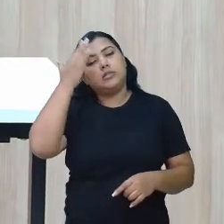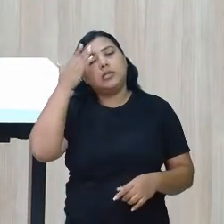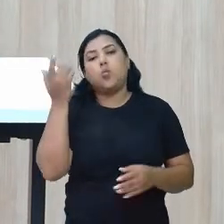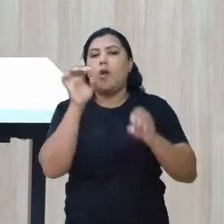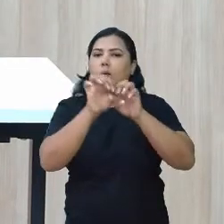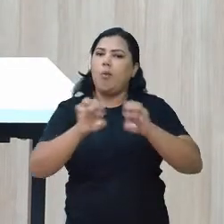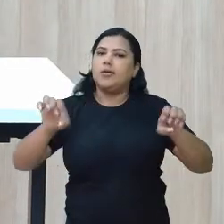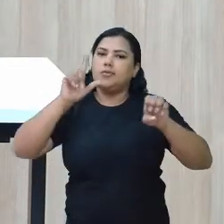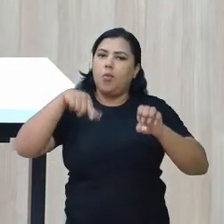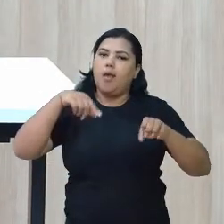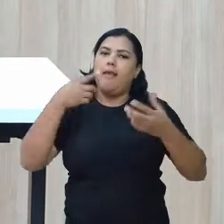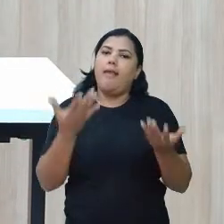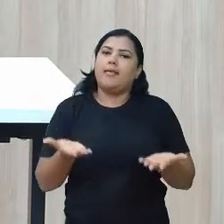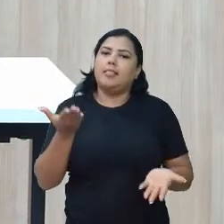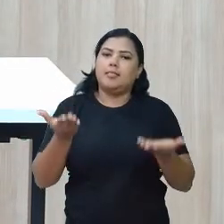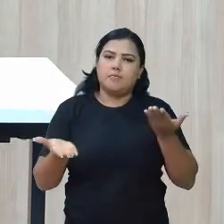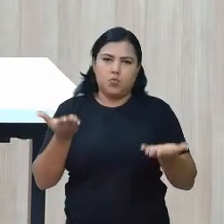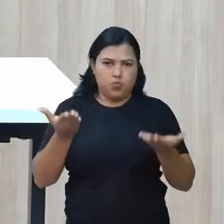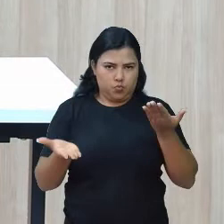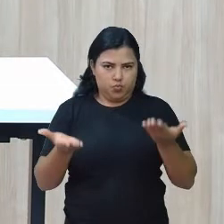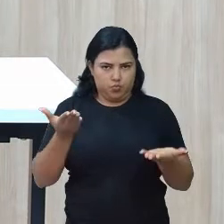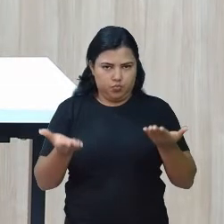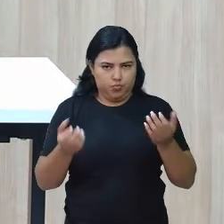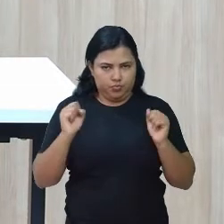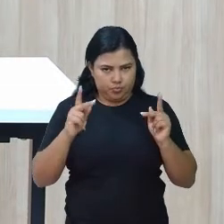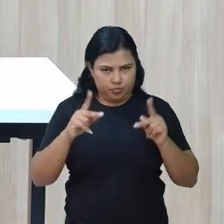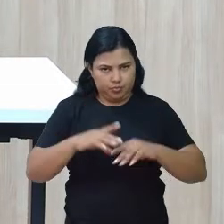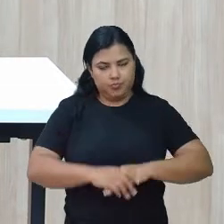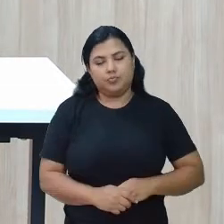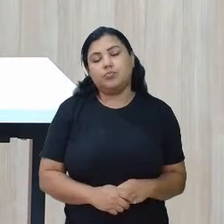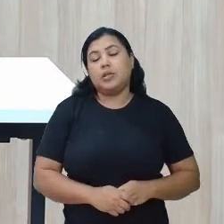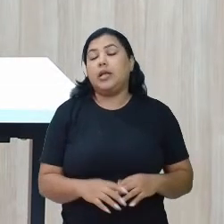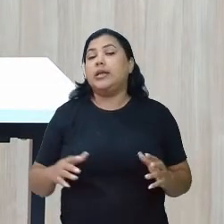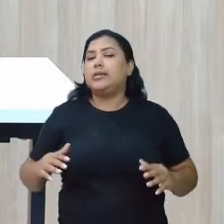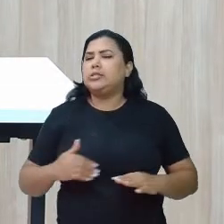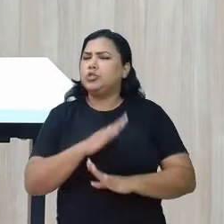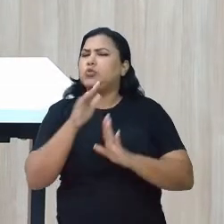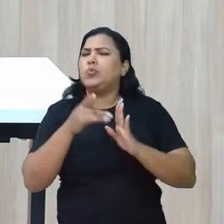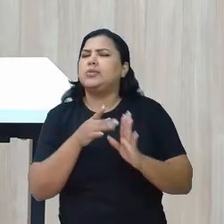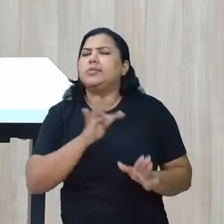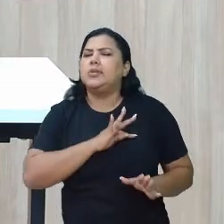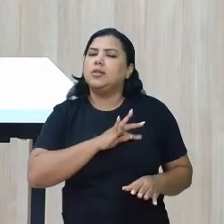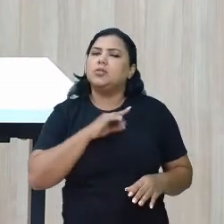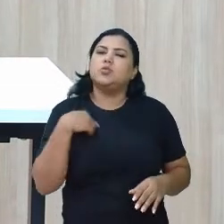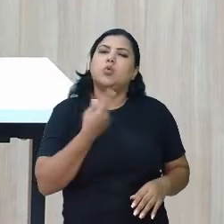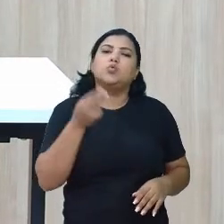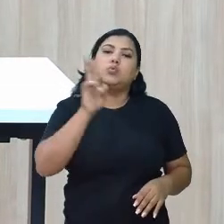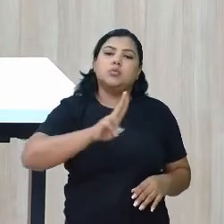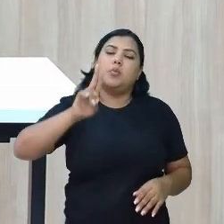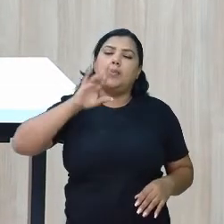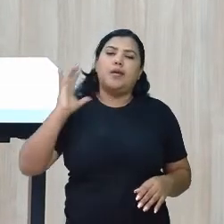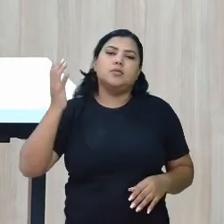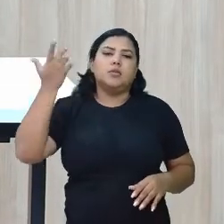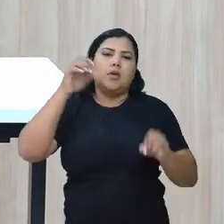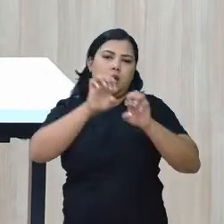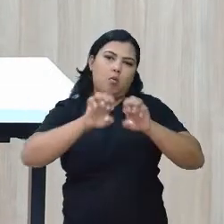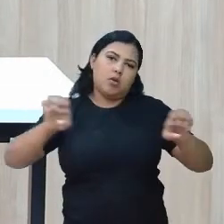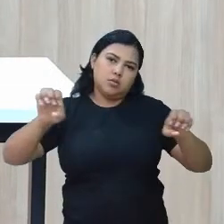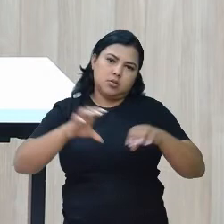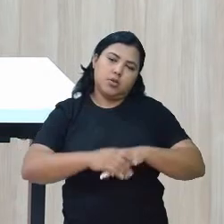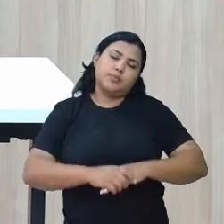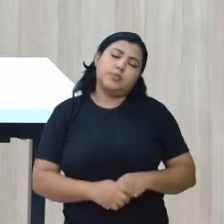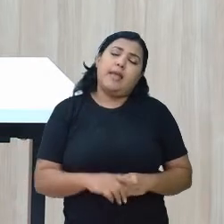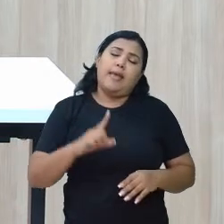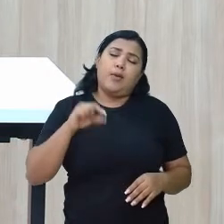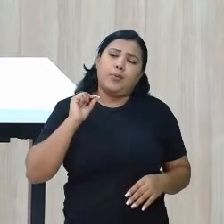equação nada mais é do que um equilíbrio, tá bom? E todas as técnicas que nós utilizamos para resolver a equação nada